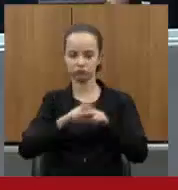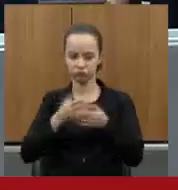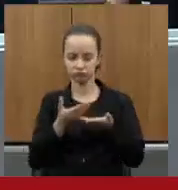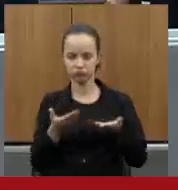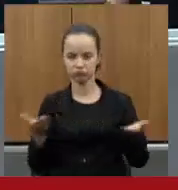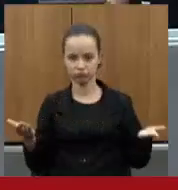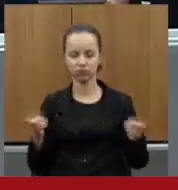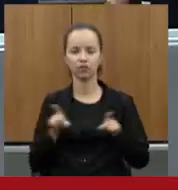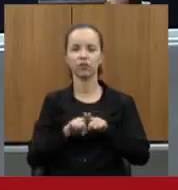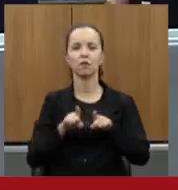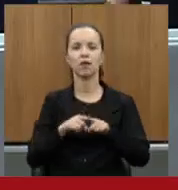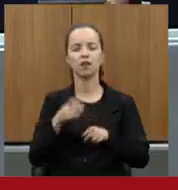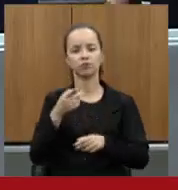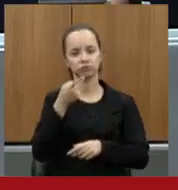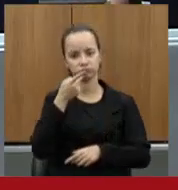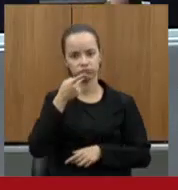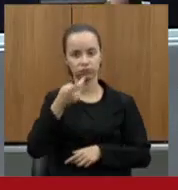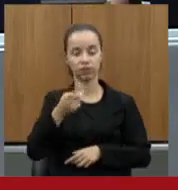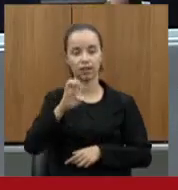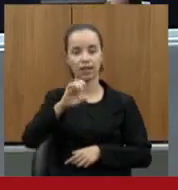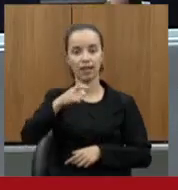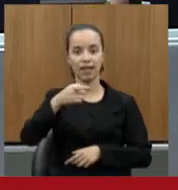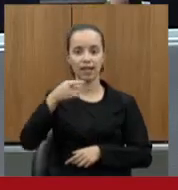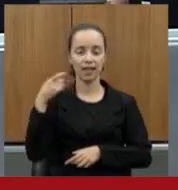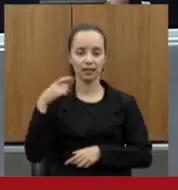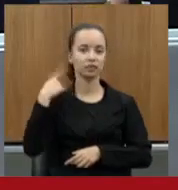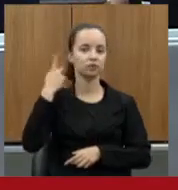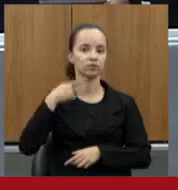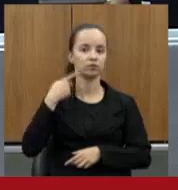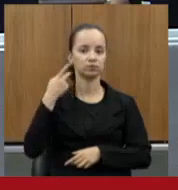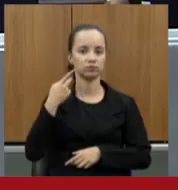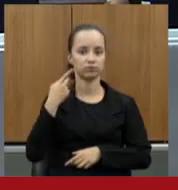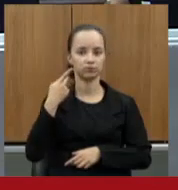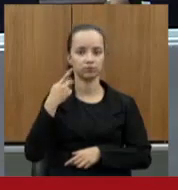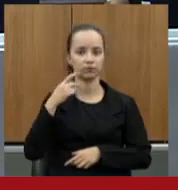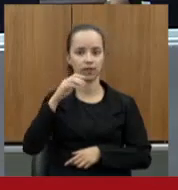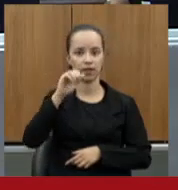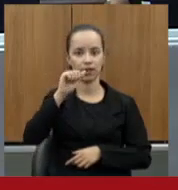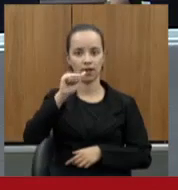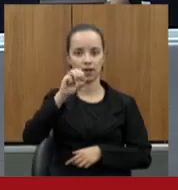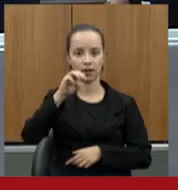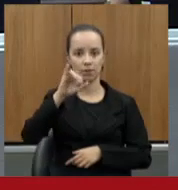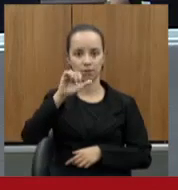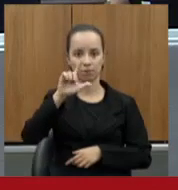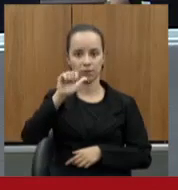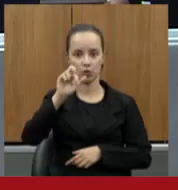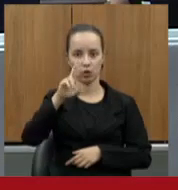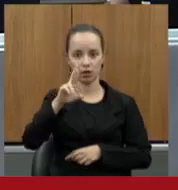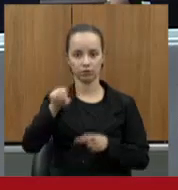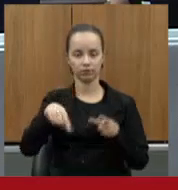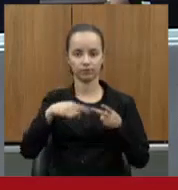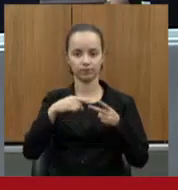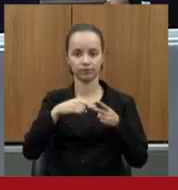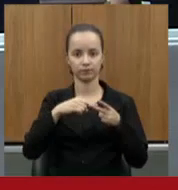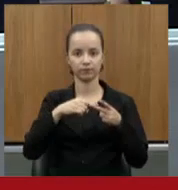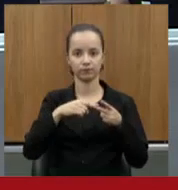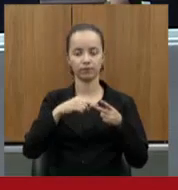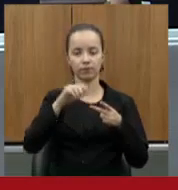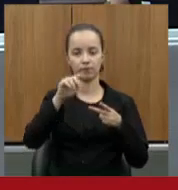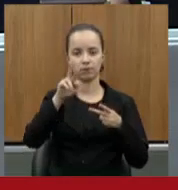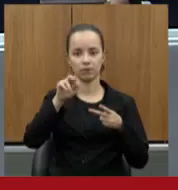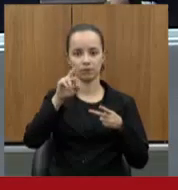registramos também os ex-parlamentares Amílcar Martins, Bartô,